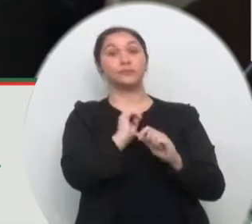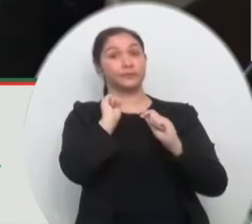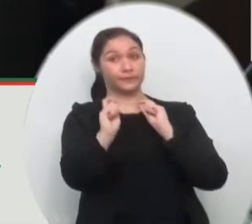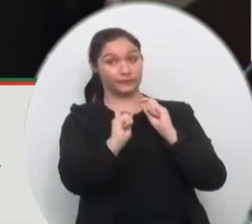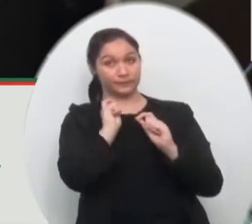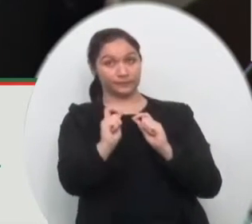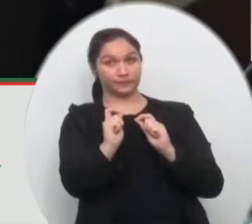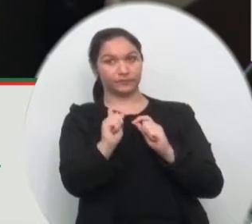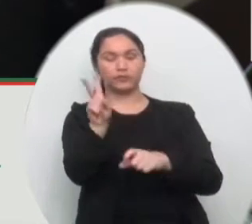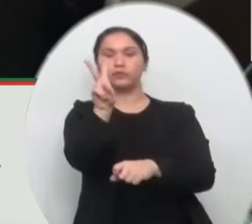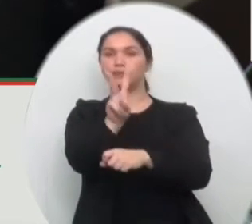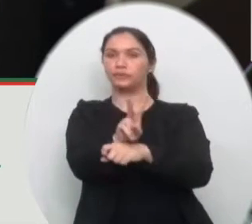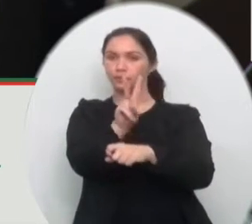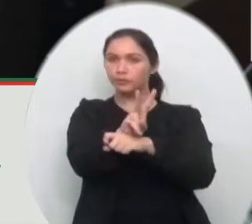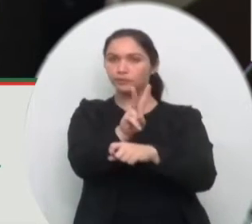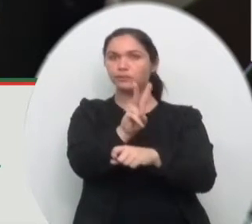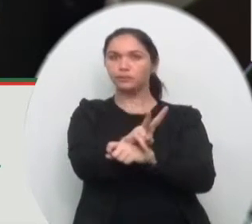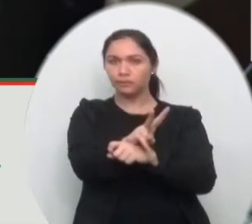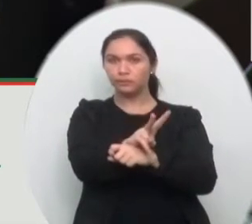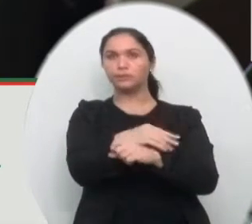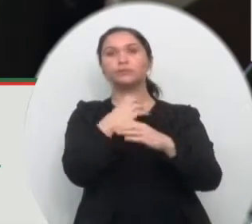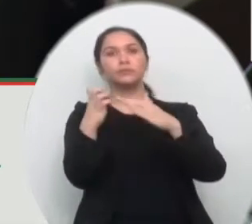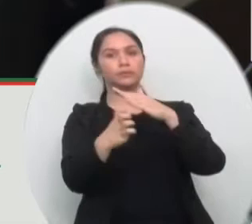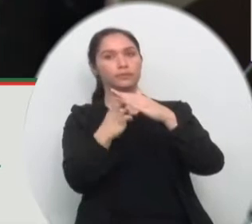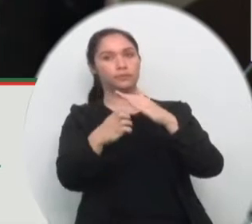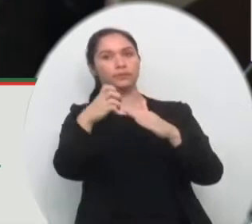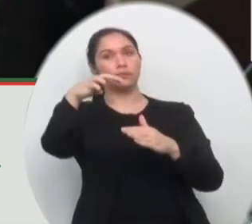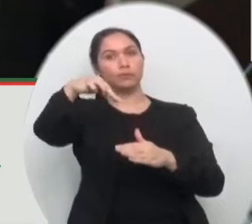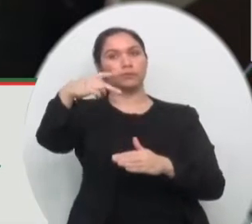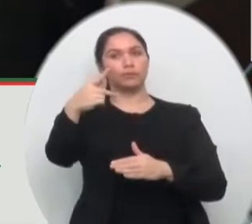seja fiscalizado e que a gente tenha